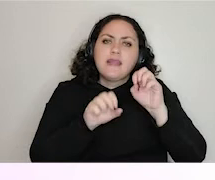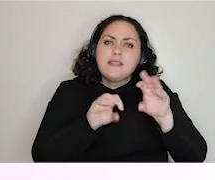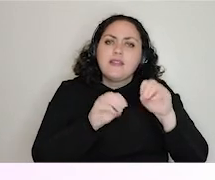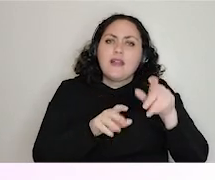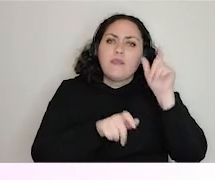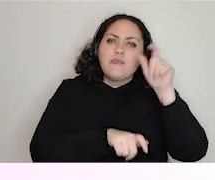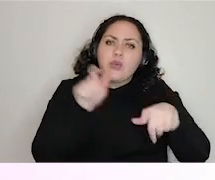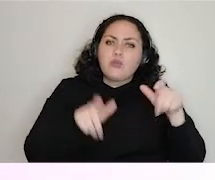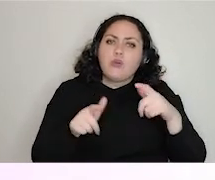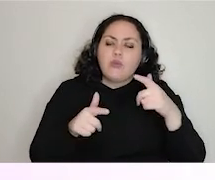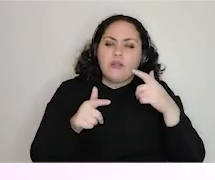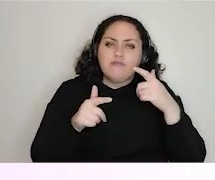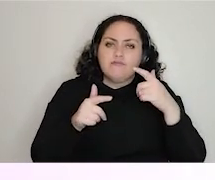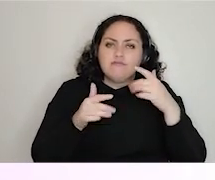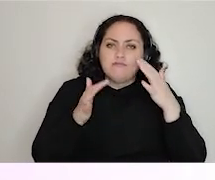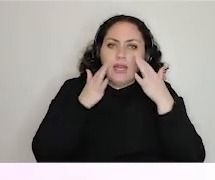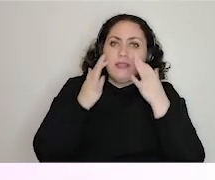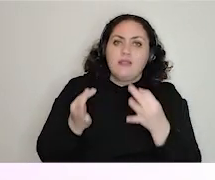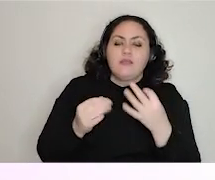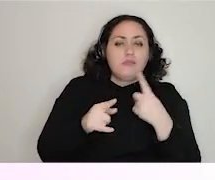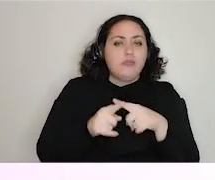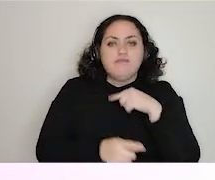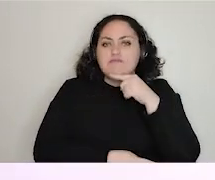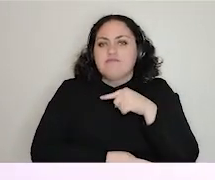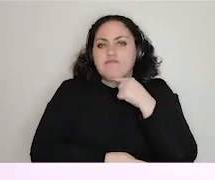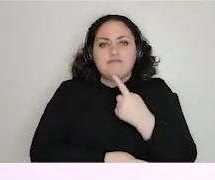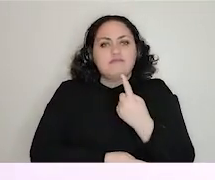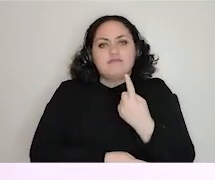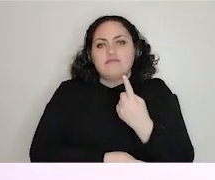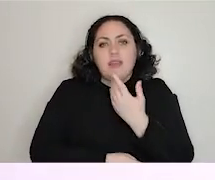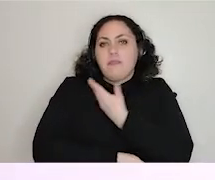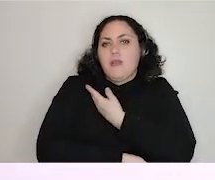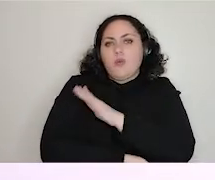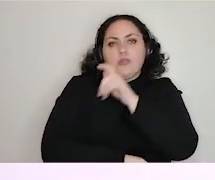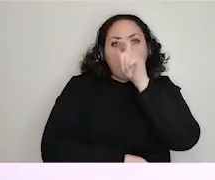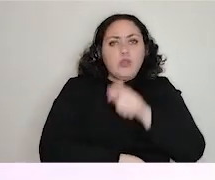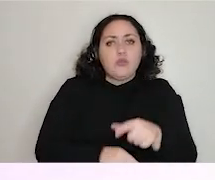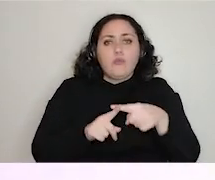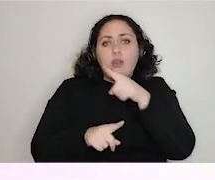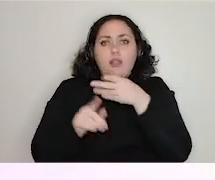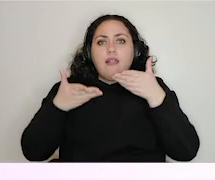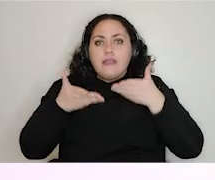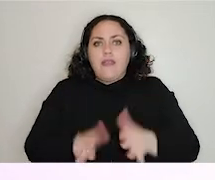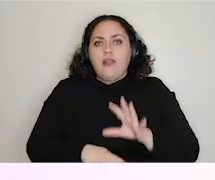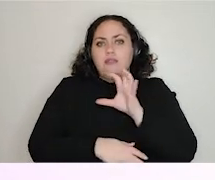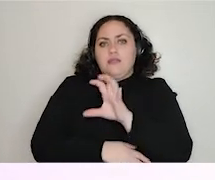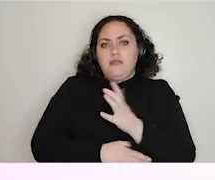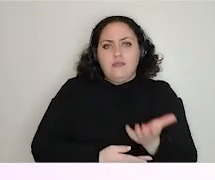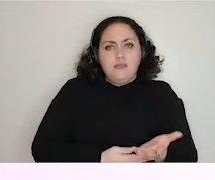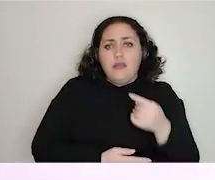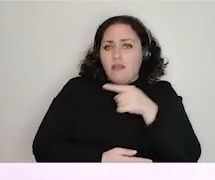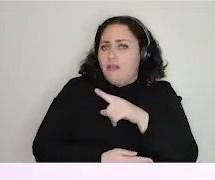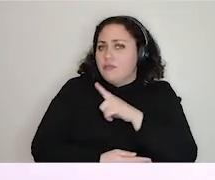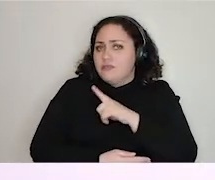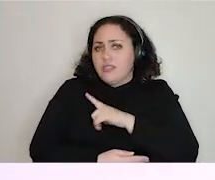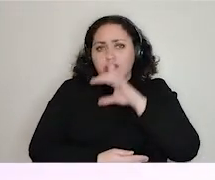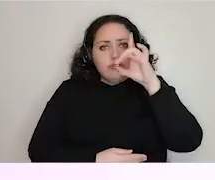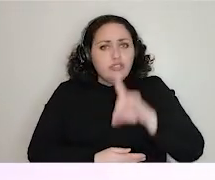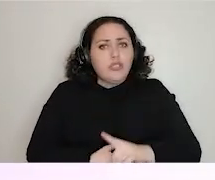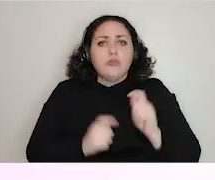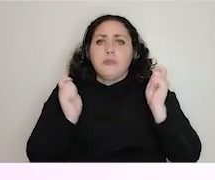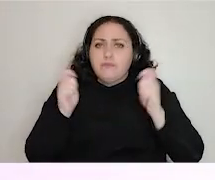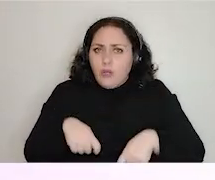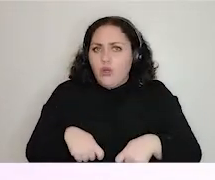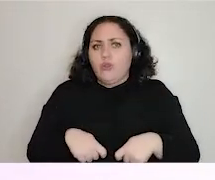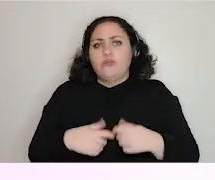outras pessoas também se deem conta, né, que não faz sentido te discriminar a pessoa por ela ter nascido daquele jeito, e que ela também pode e